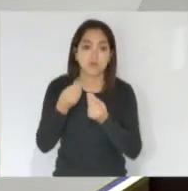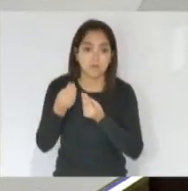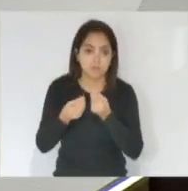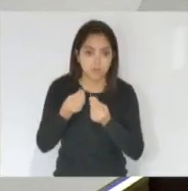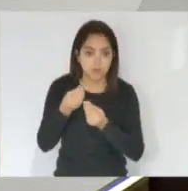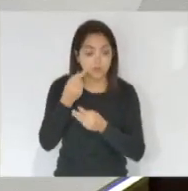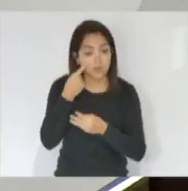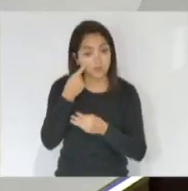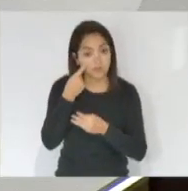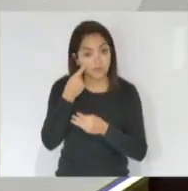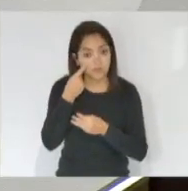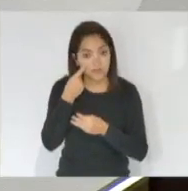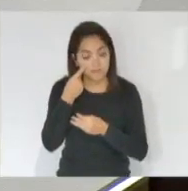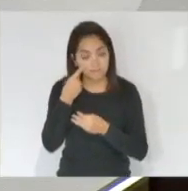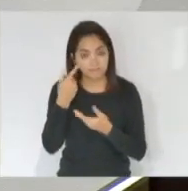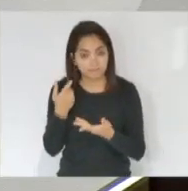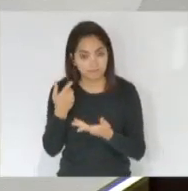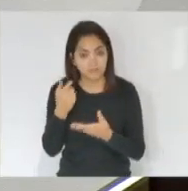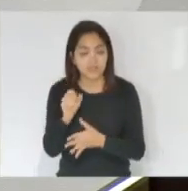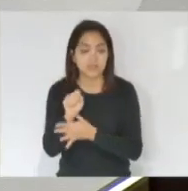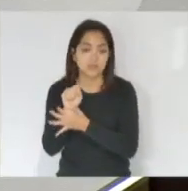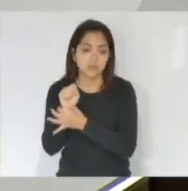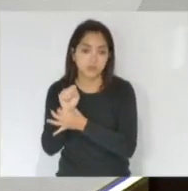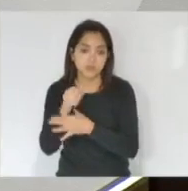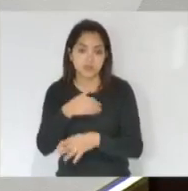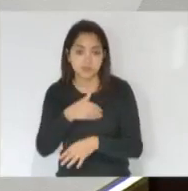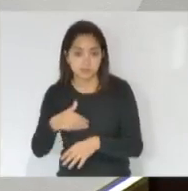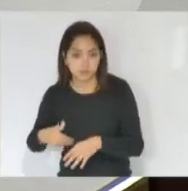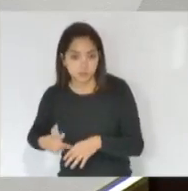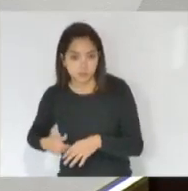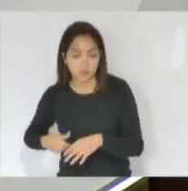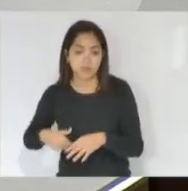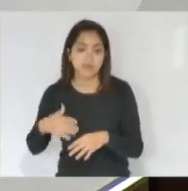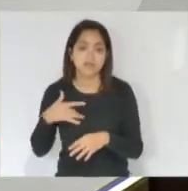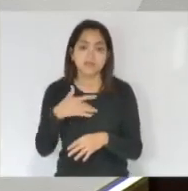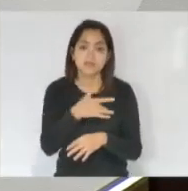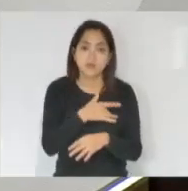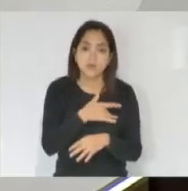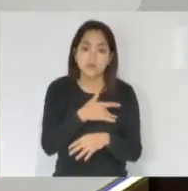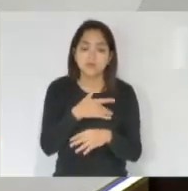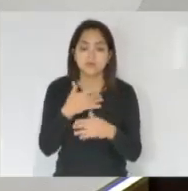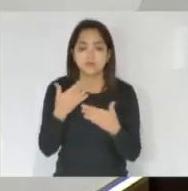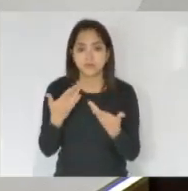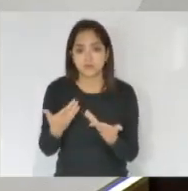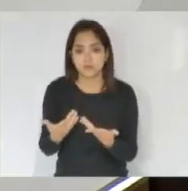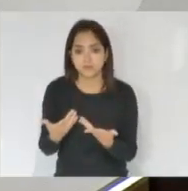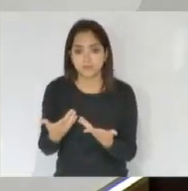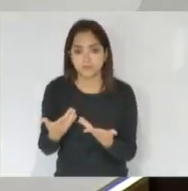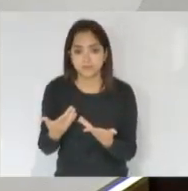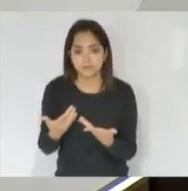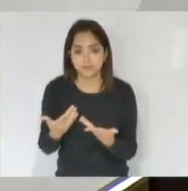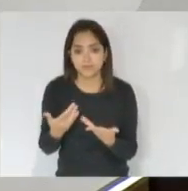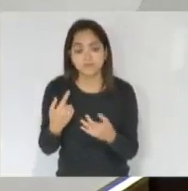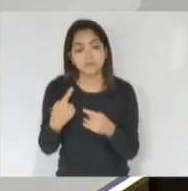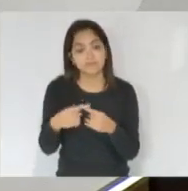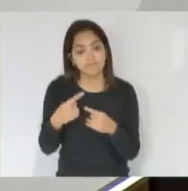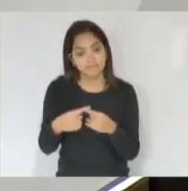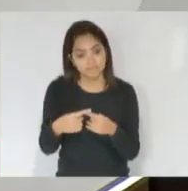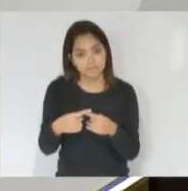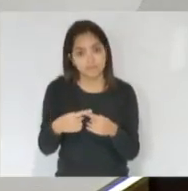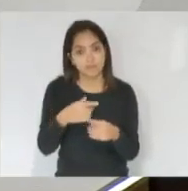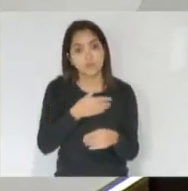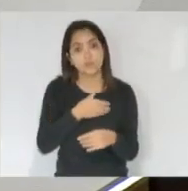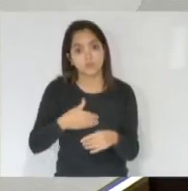ver mais segurança pública, mais saúde nos nossos hospitais, porque o governo já